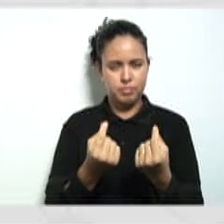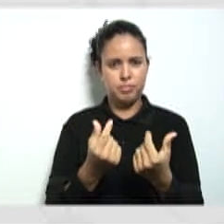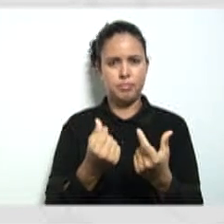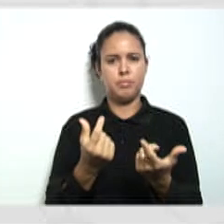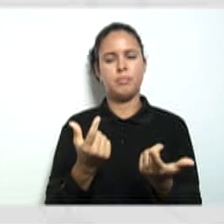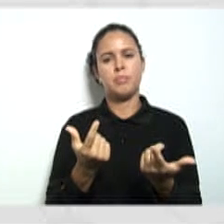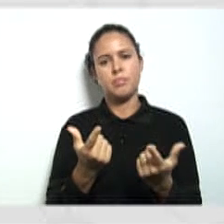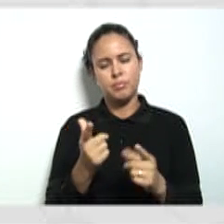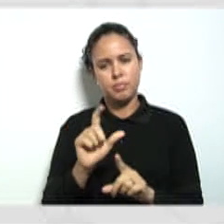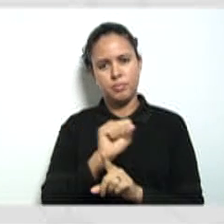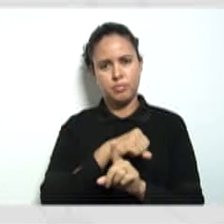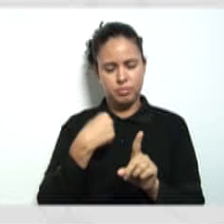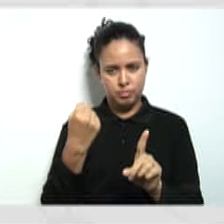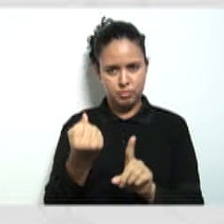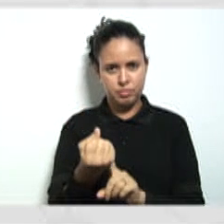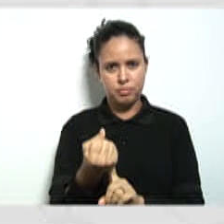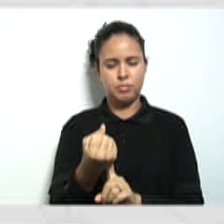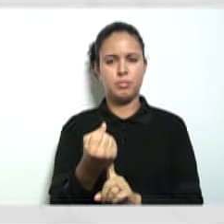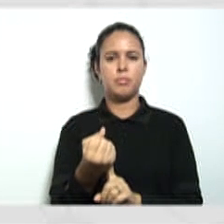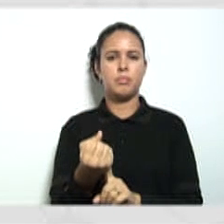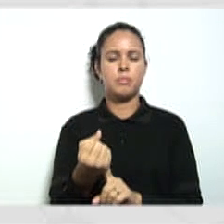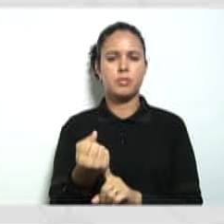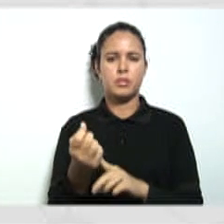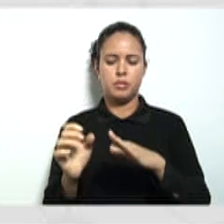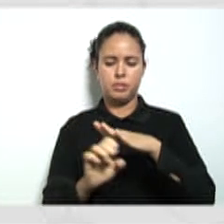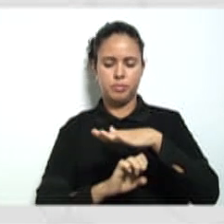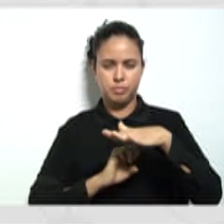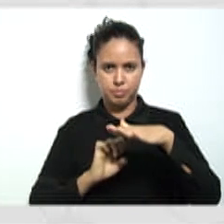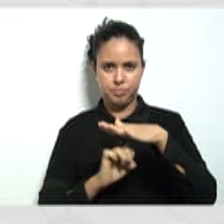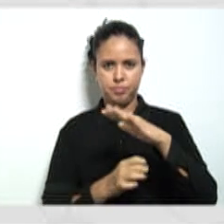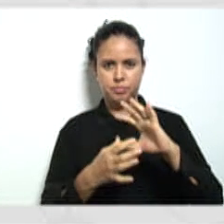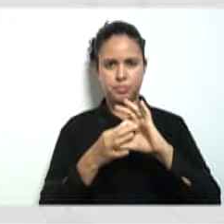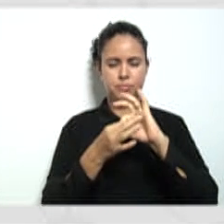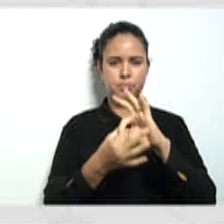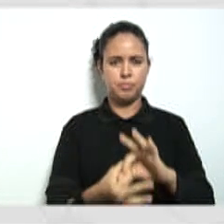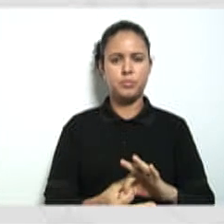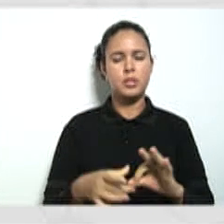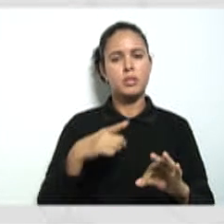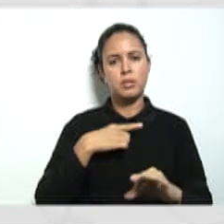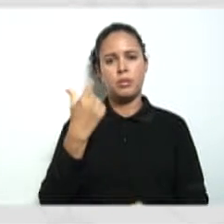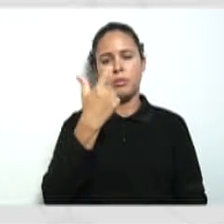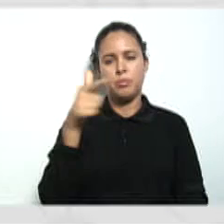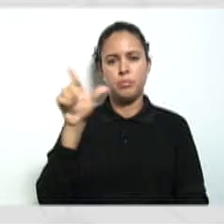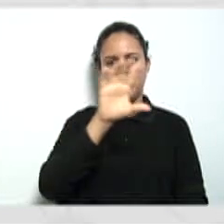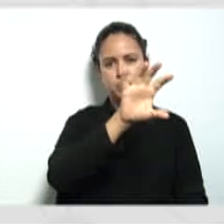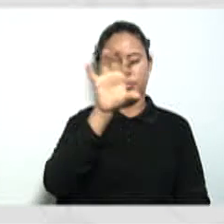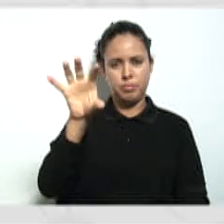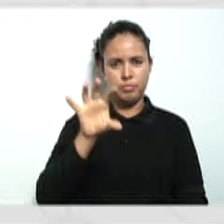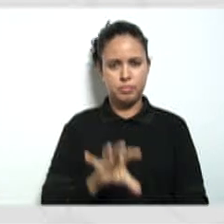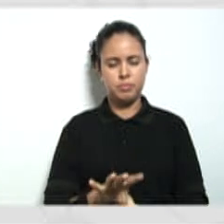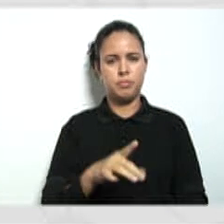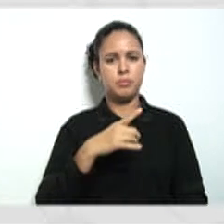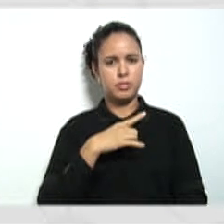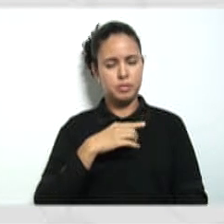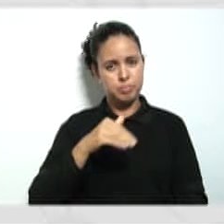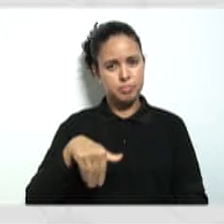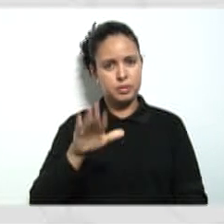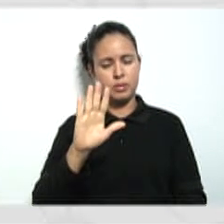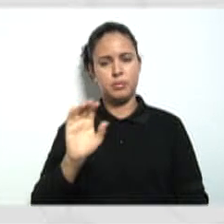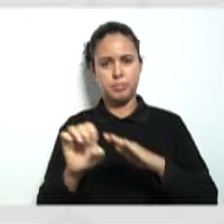essa grande concentração de capital em poucas empresas. E a gente tem outras regiões onde existe mais